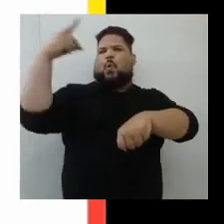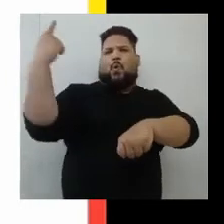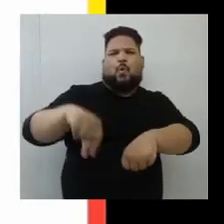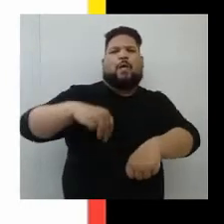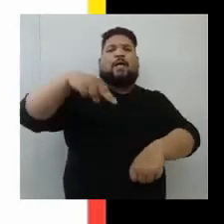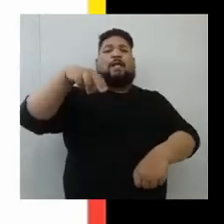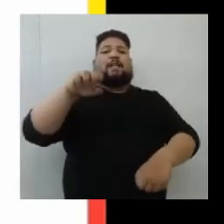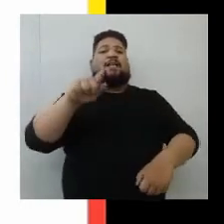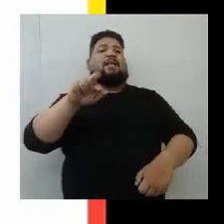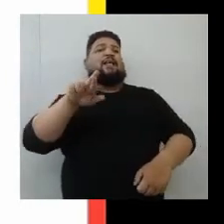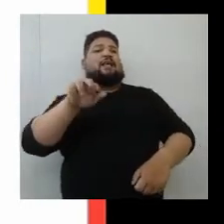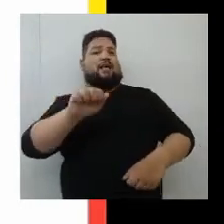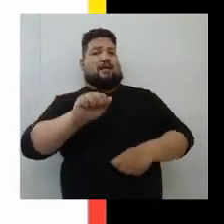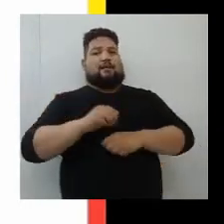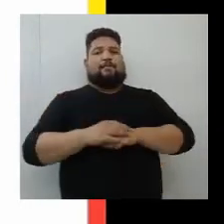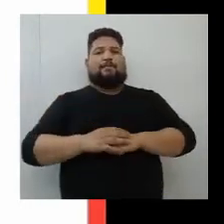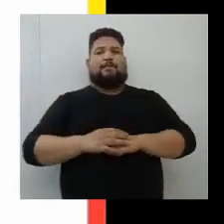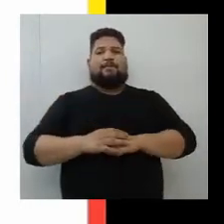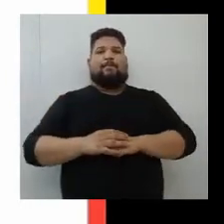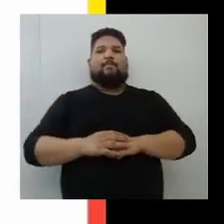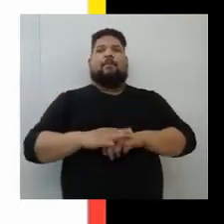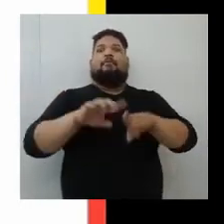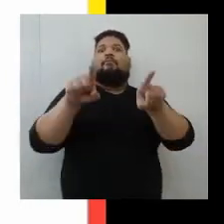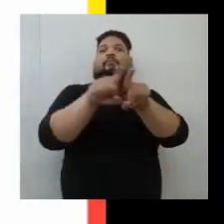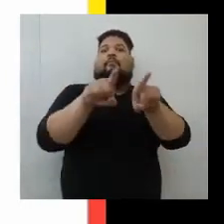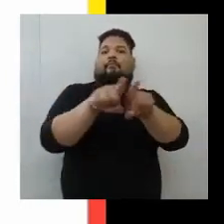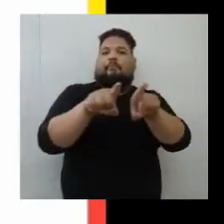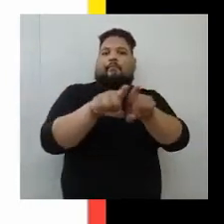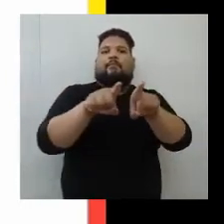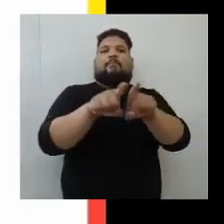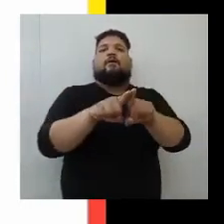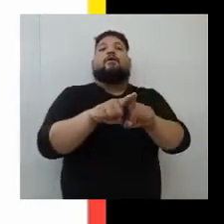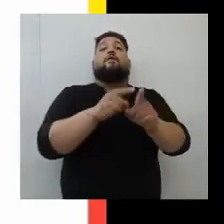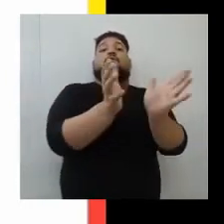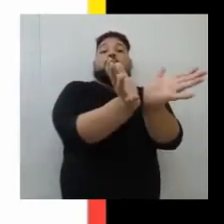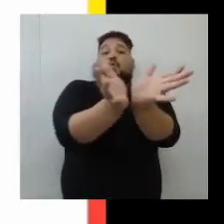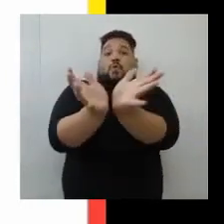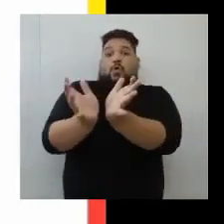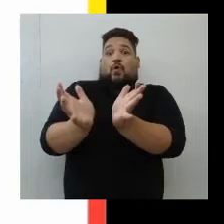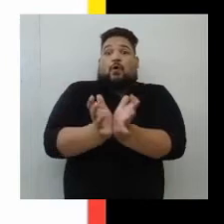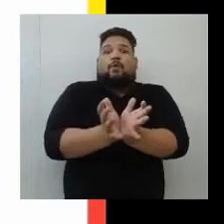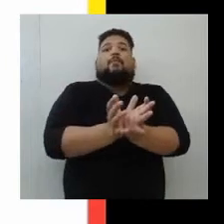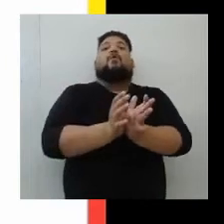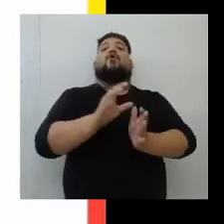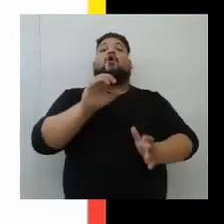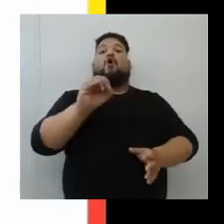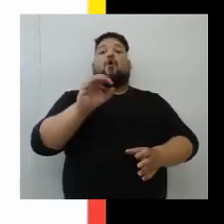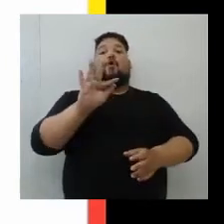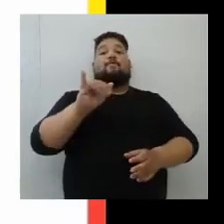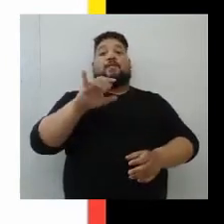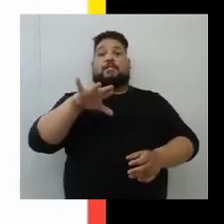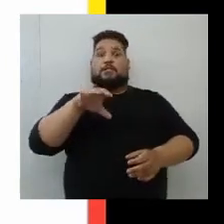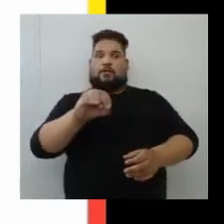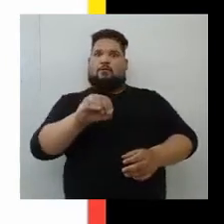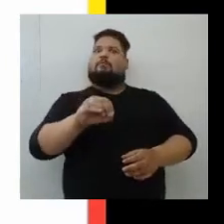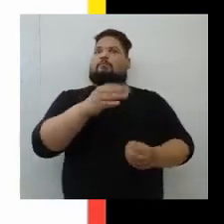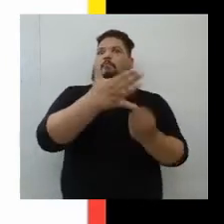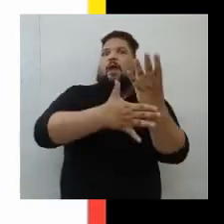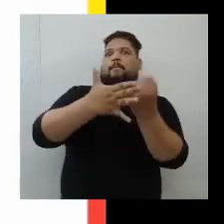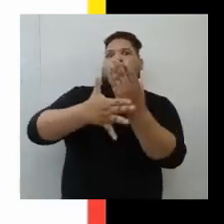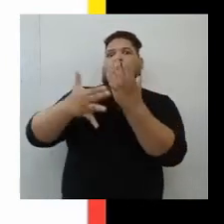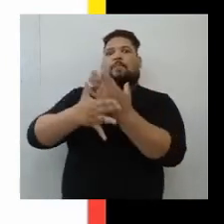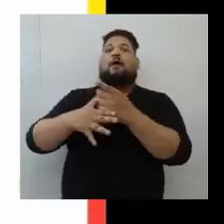tratar disso daqui a pouco. E o desenvolvimento das corporações de ofício, que na prova do Enem ou na prova do